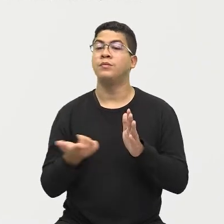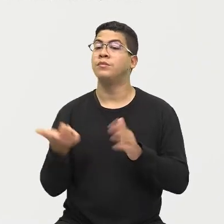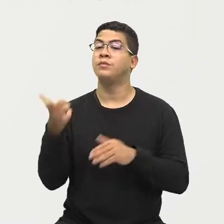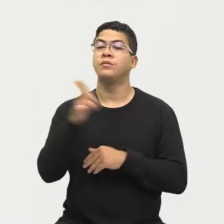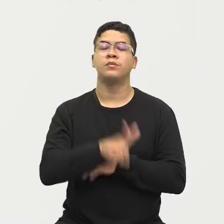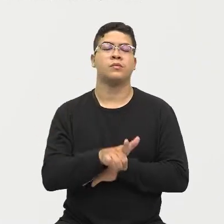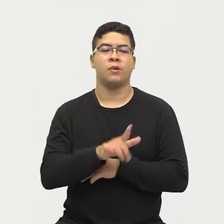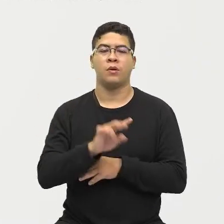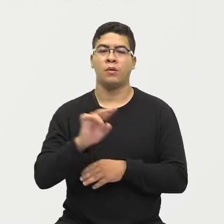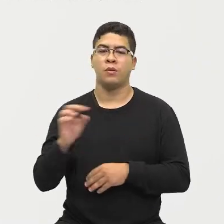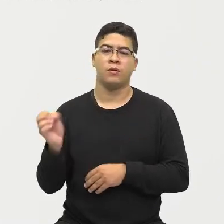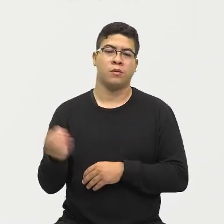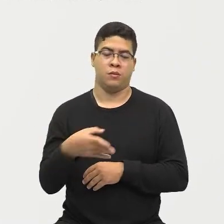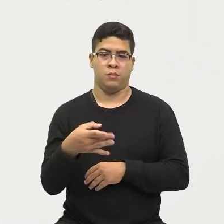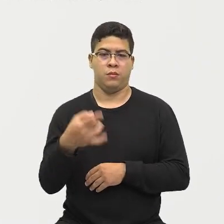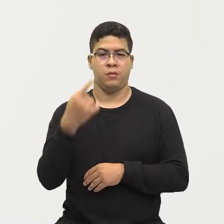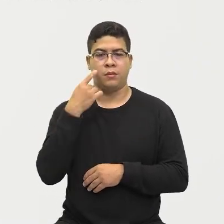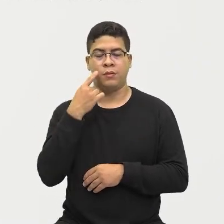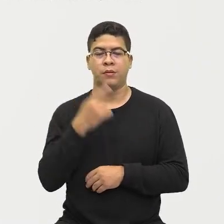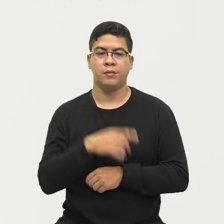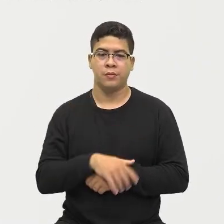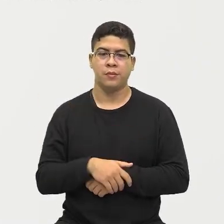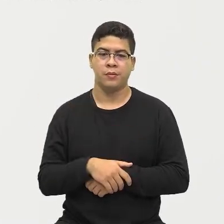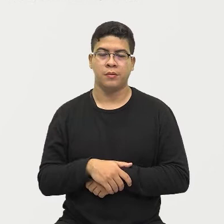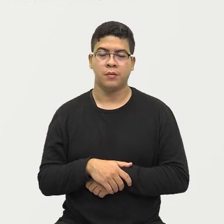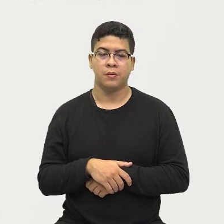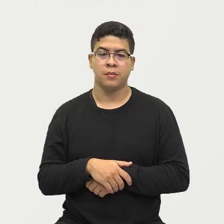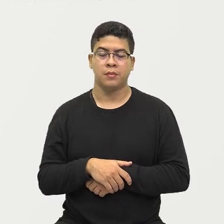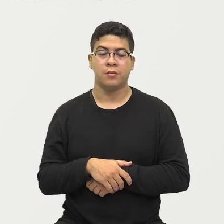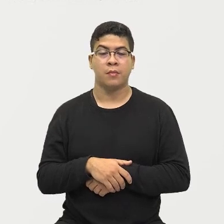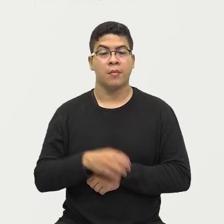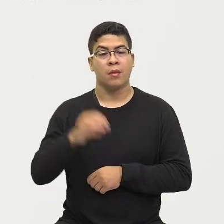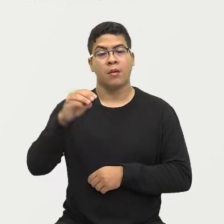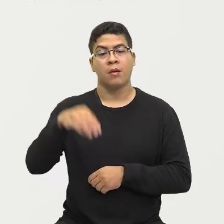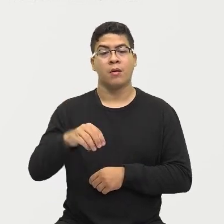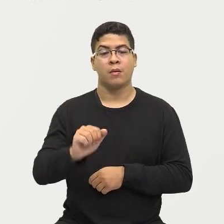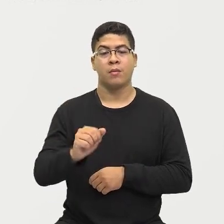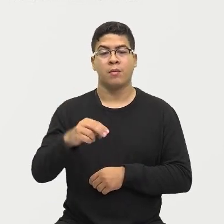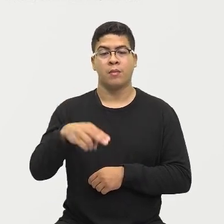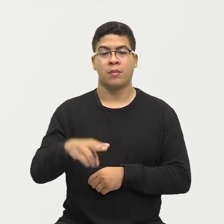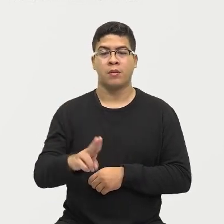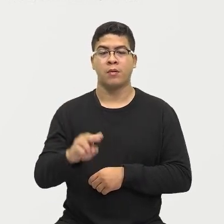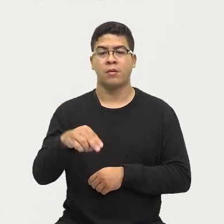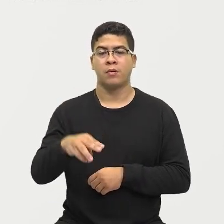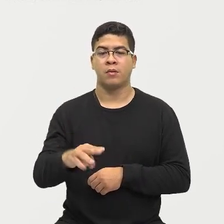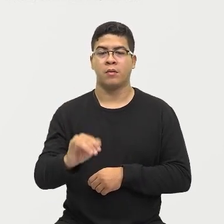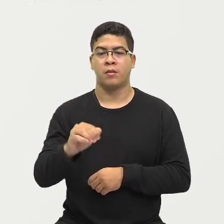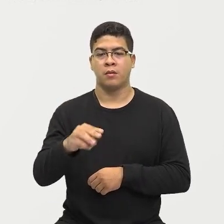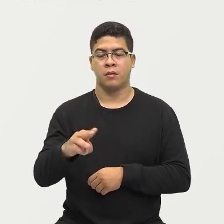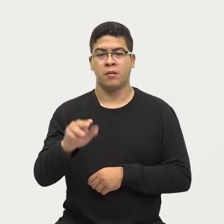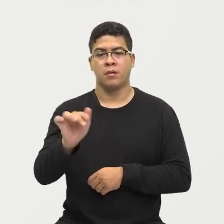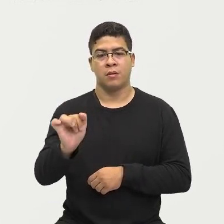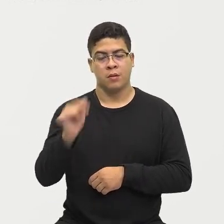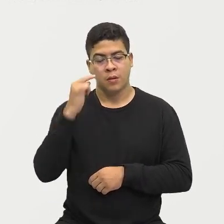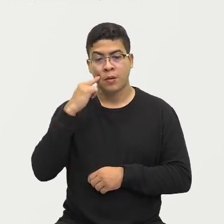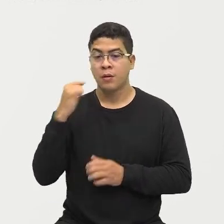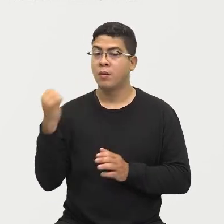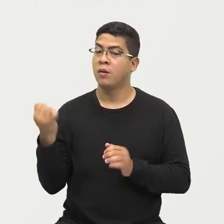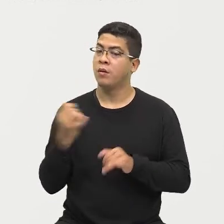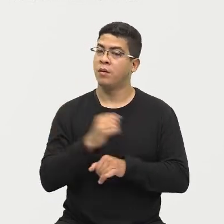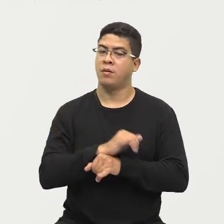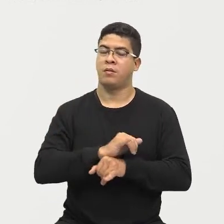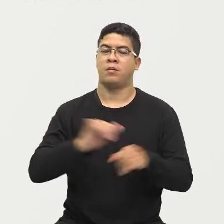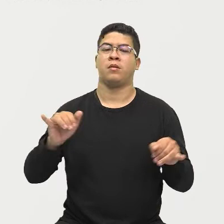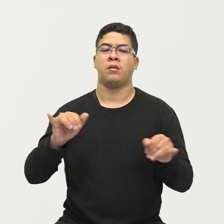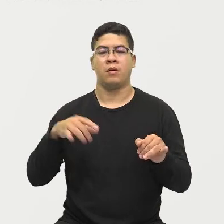nós temos aí para falar sobre Macunaíma? Com Macunaíma, publicado na sua forma definitiva em 1928, Mário